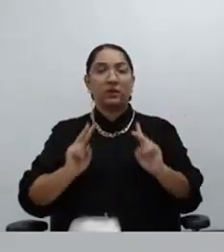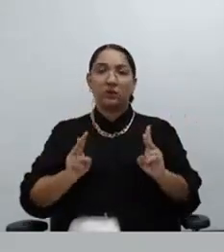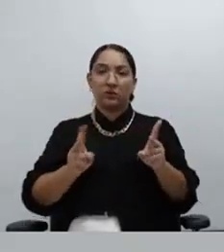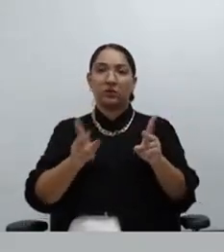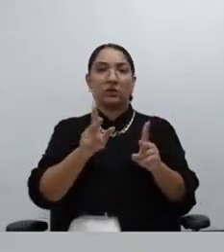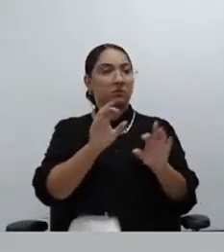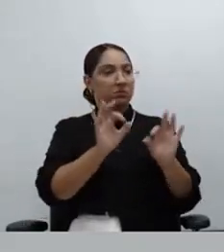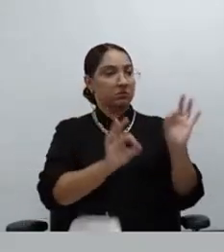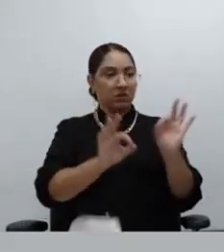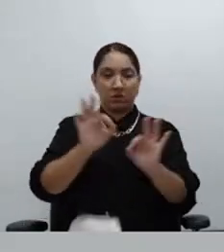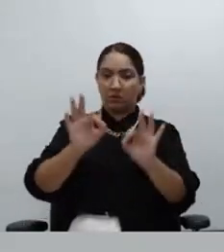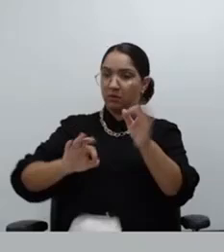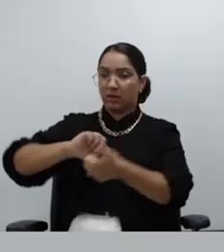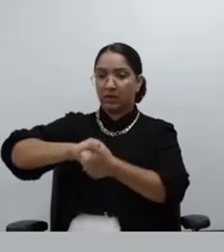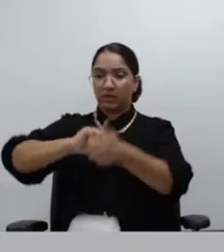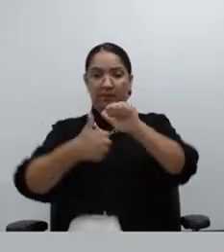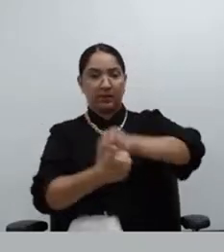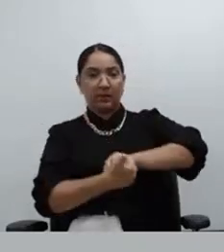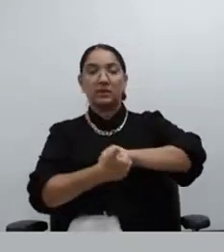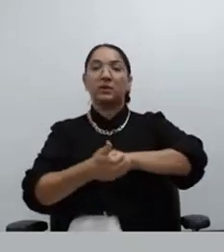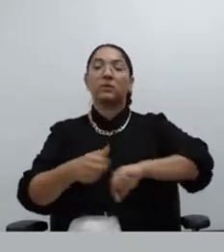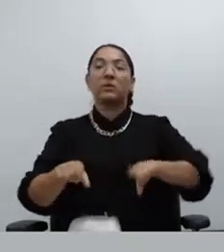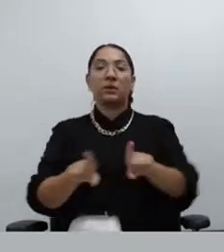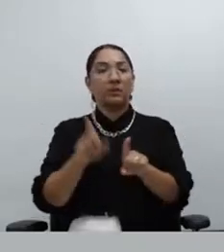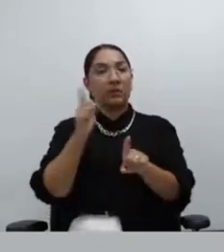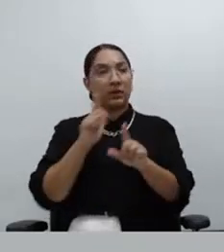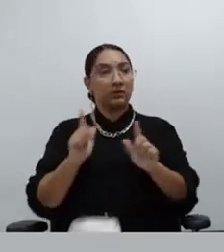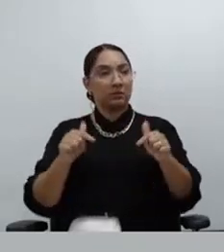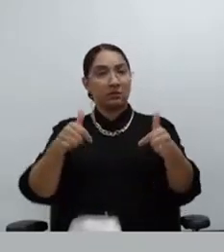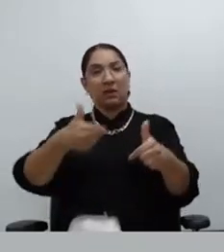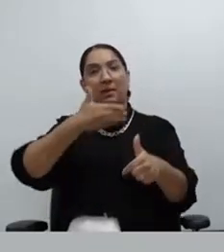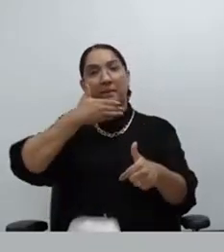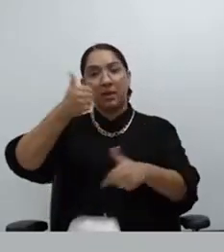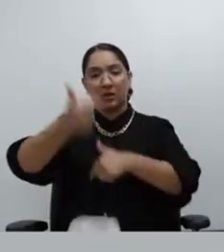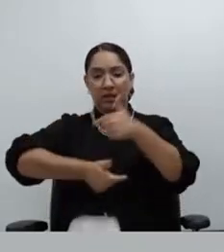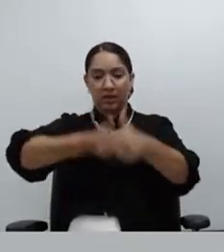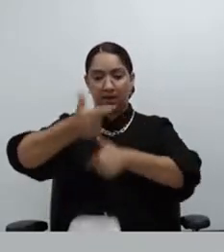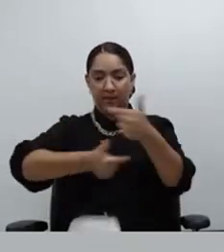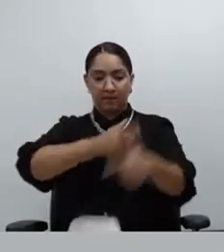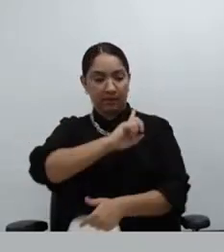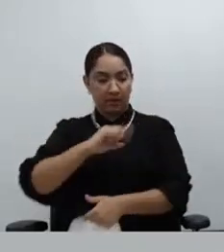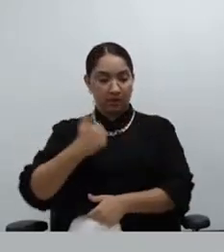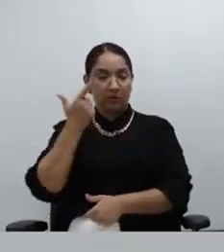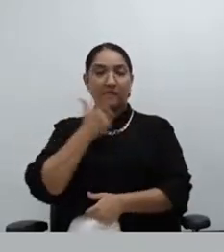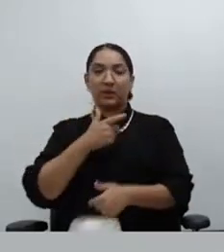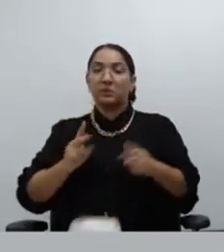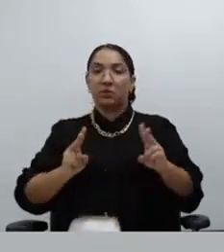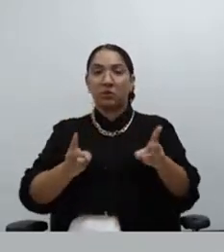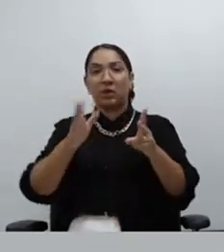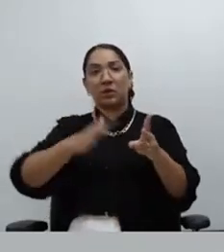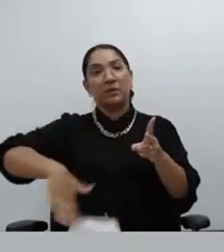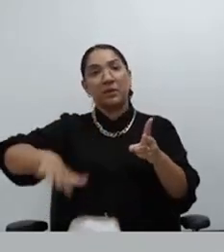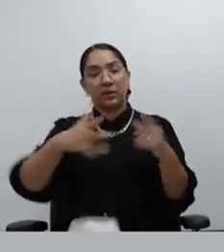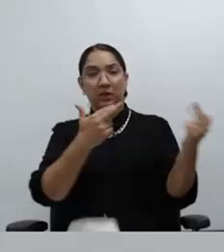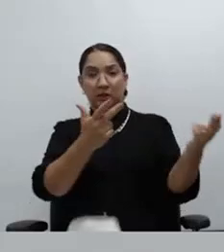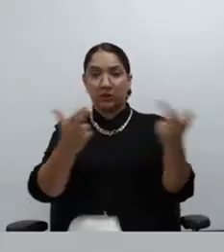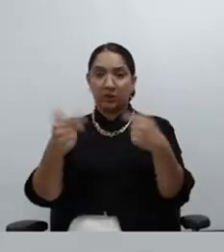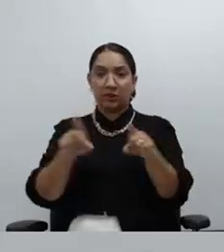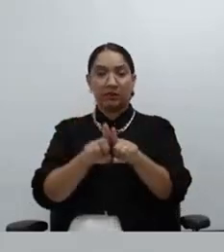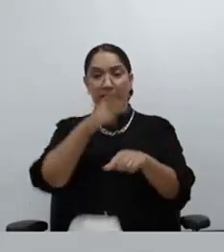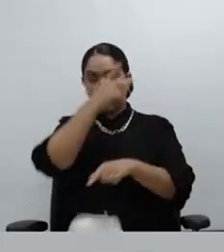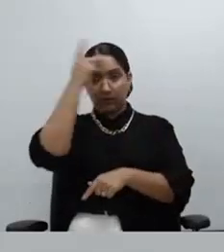termos de adaptação, são intervenções buscando a melhoria do nosso trabalho, melhoria, mais do que tudo, do ambiente de trabalho para